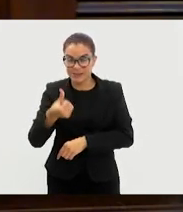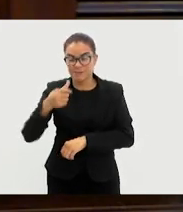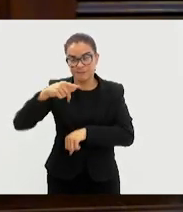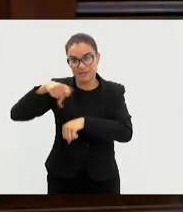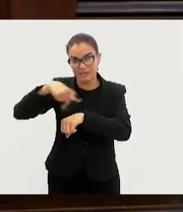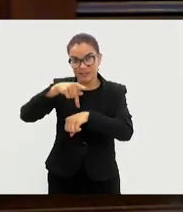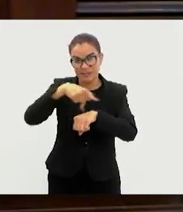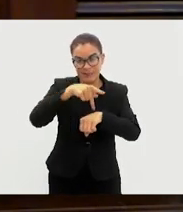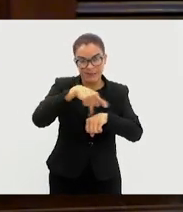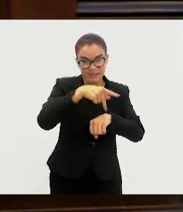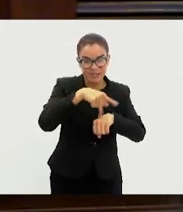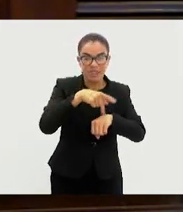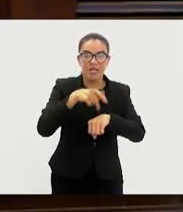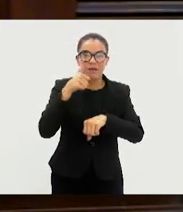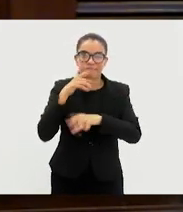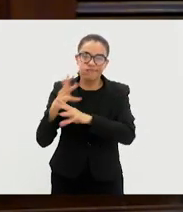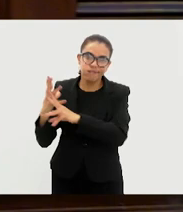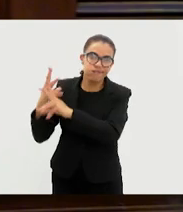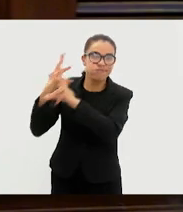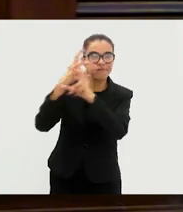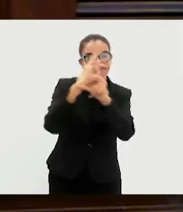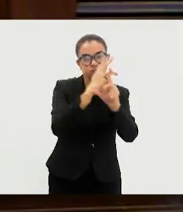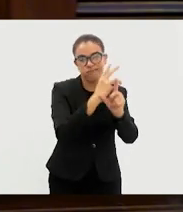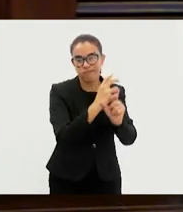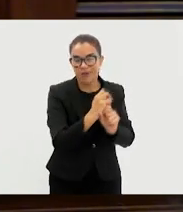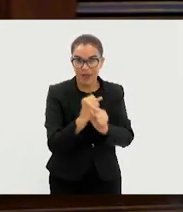média de mulheres parlamentares é de